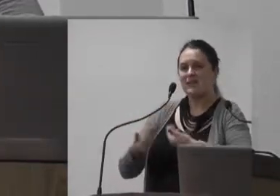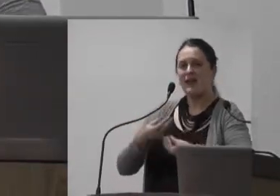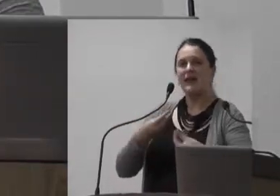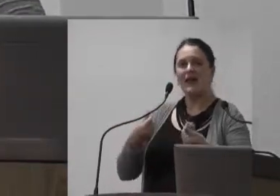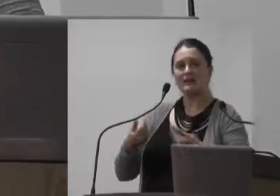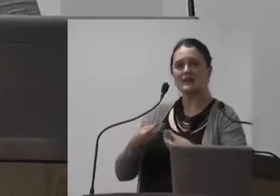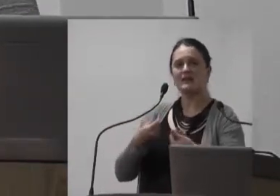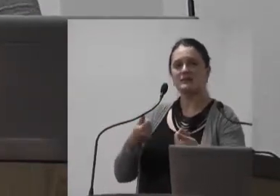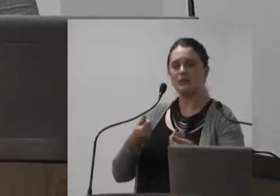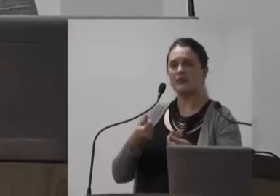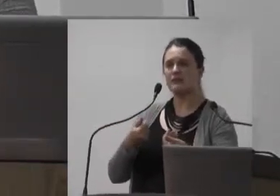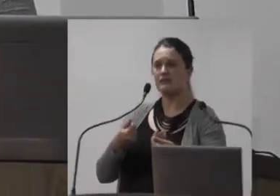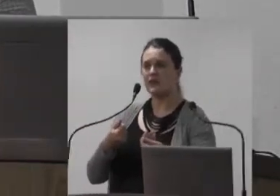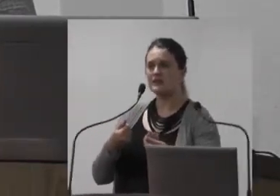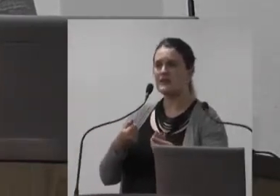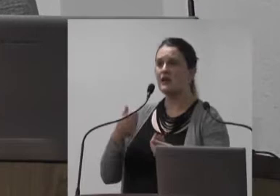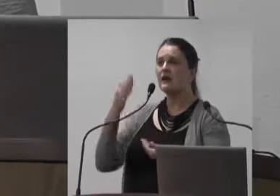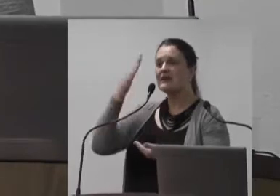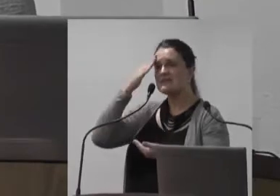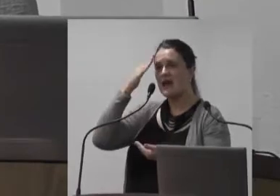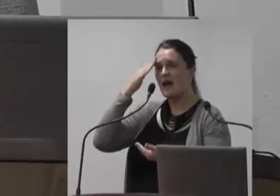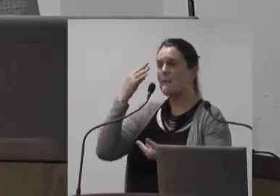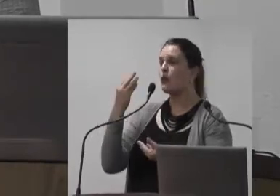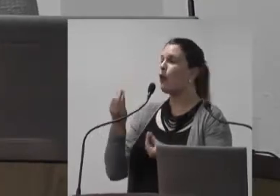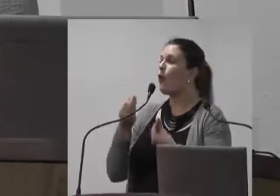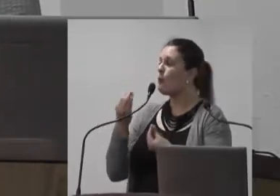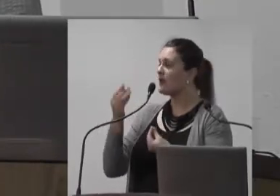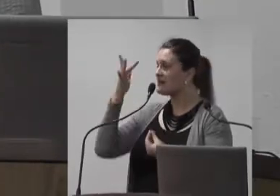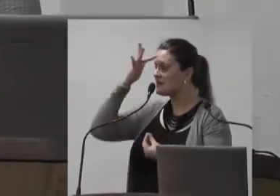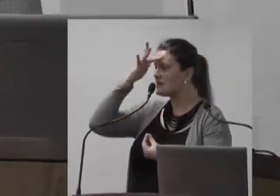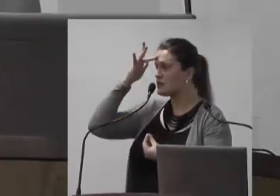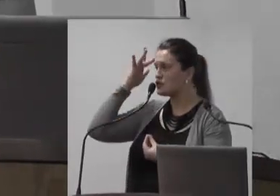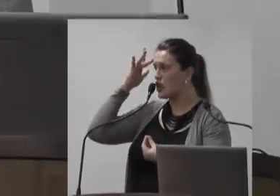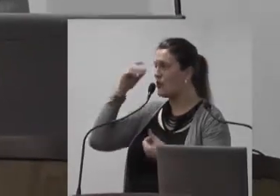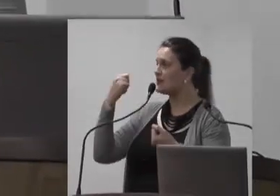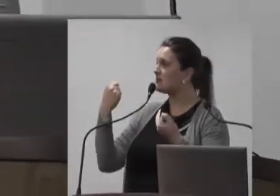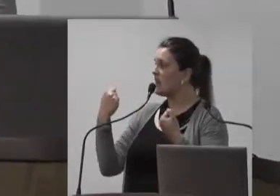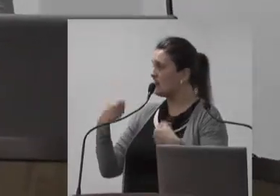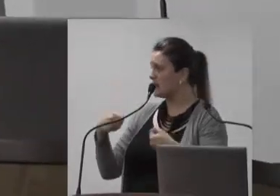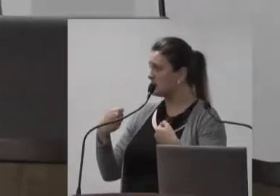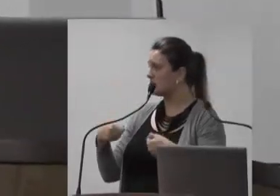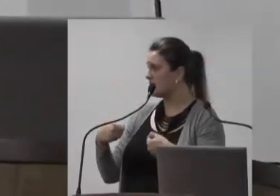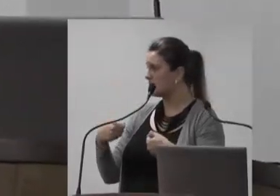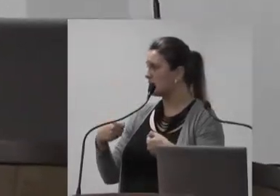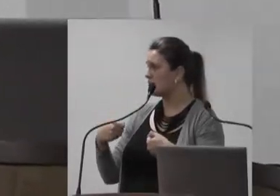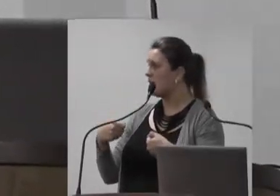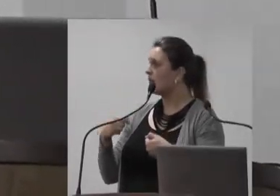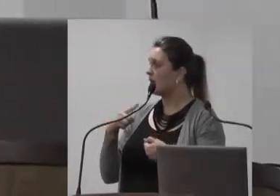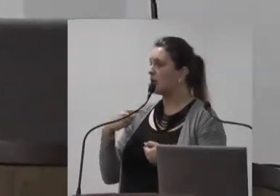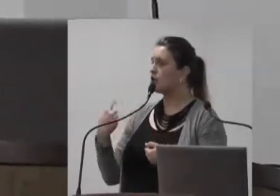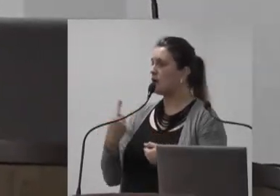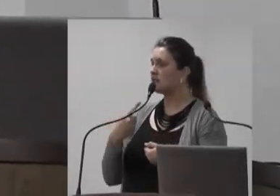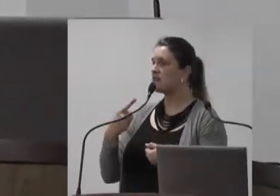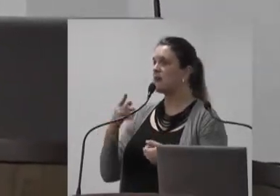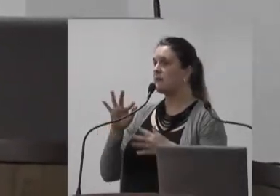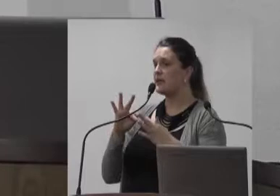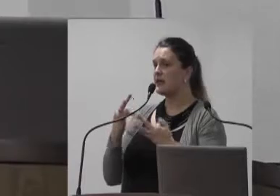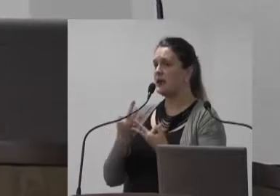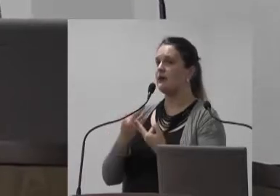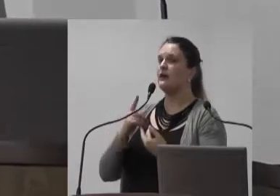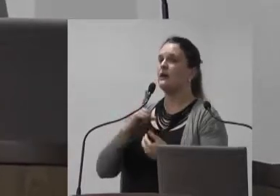tem essa questão da vivência e sabe como que essas pessoas precisam, né? Na